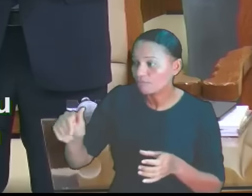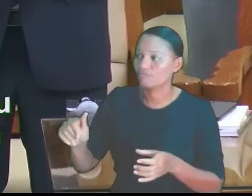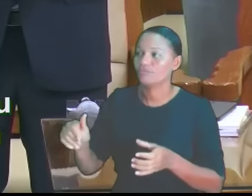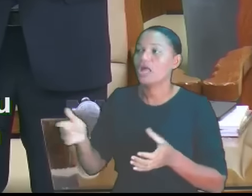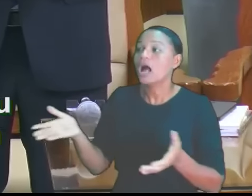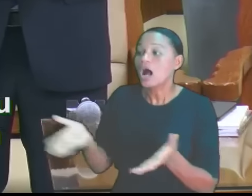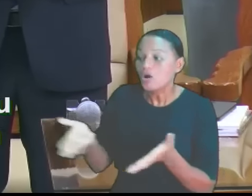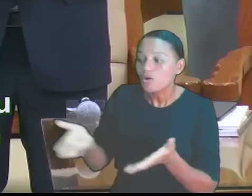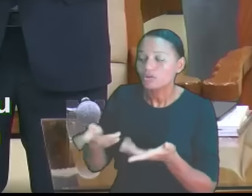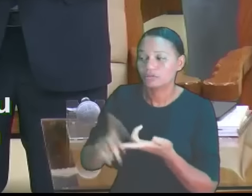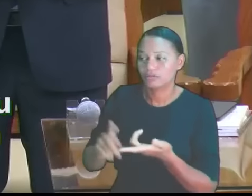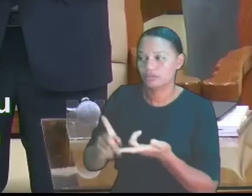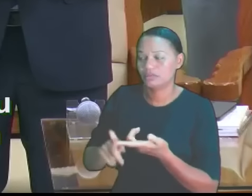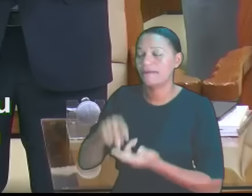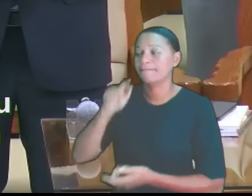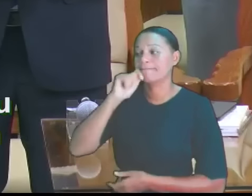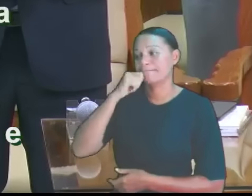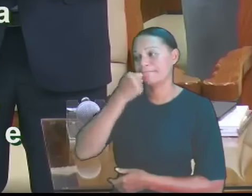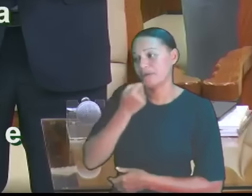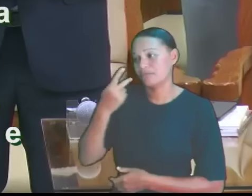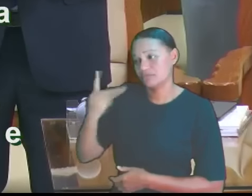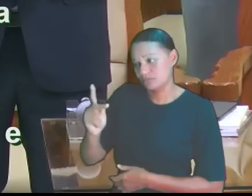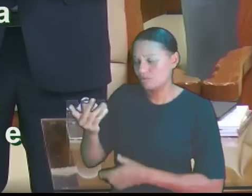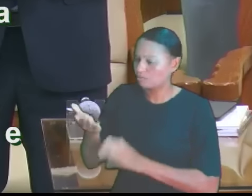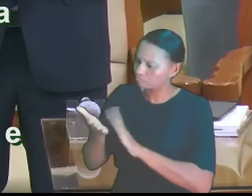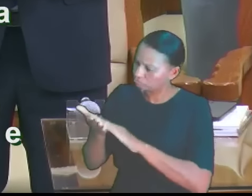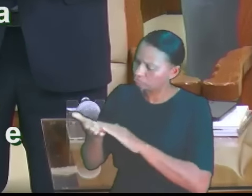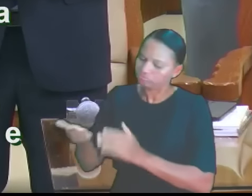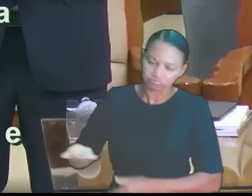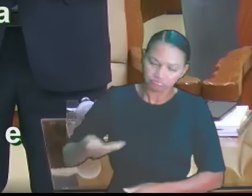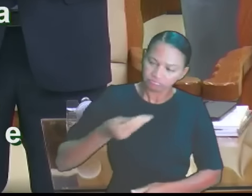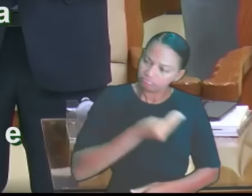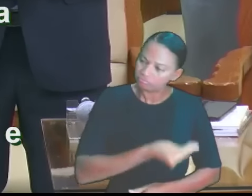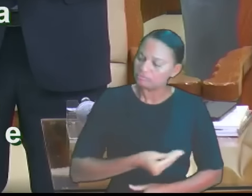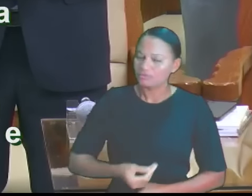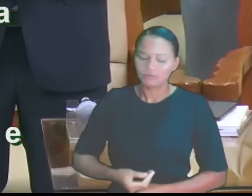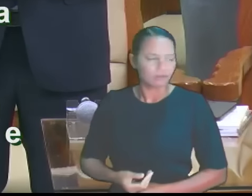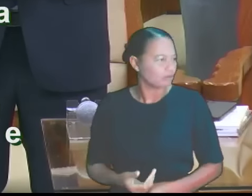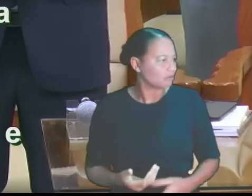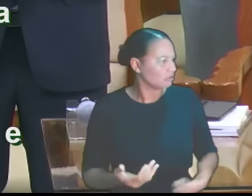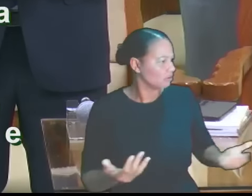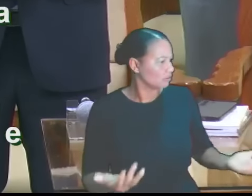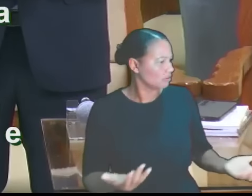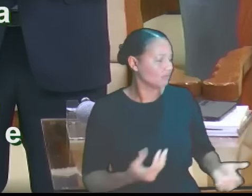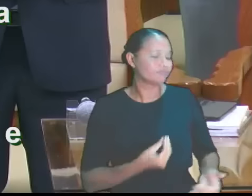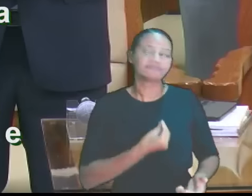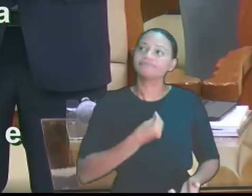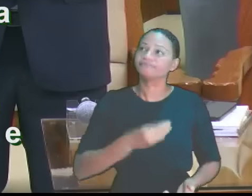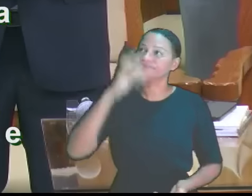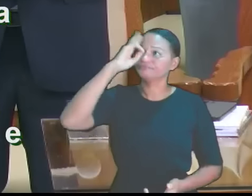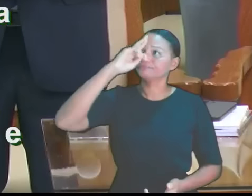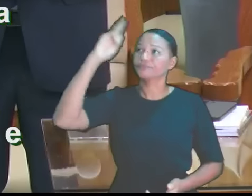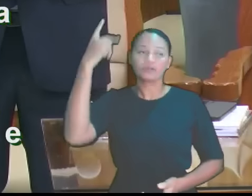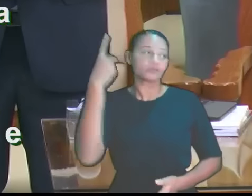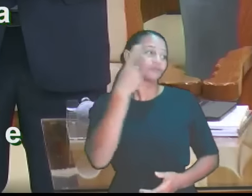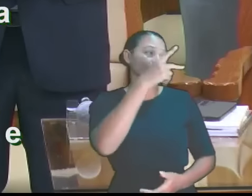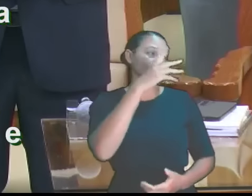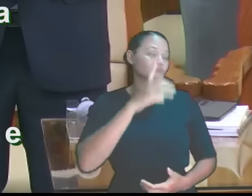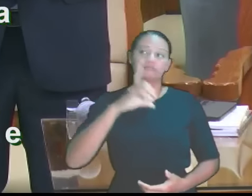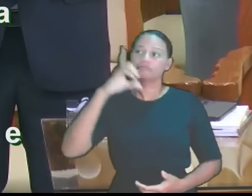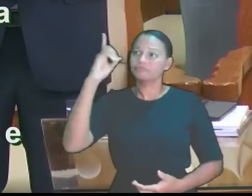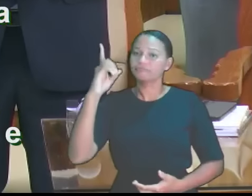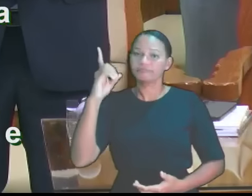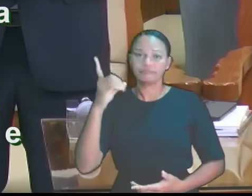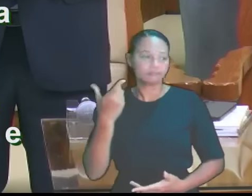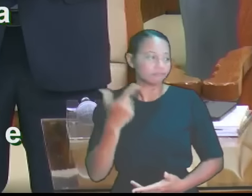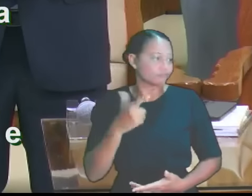agora também um bocado de pão na tua mão. Porém, ela disse: Vive o Senhor teu Deus, que nenhum